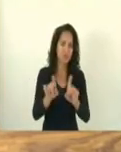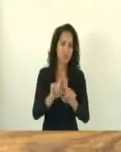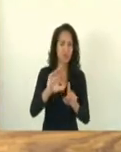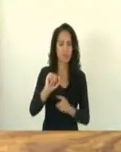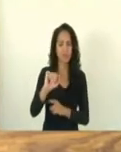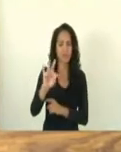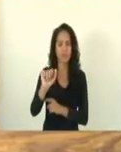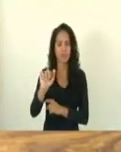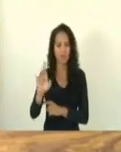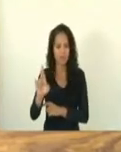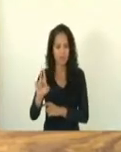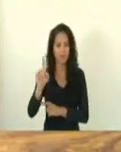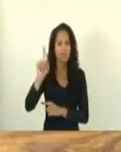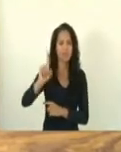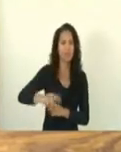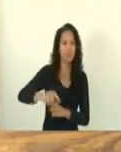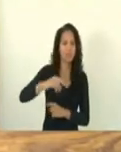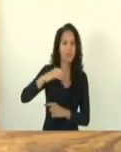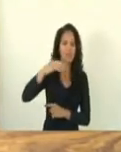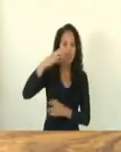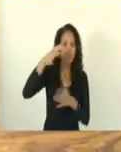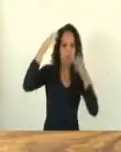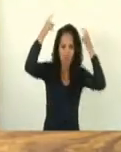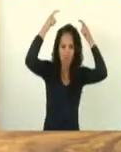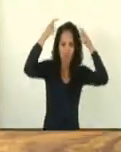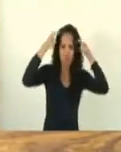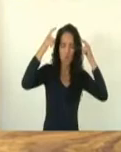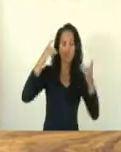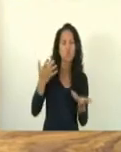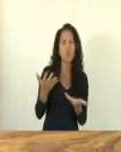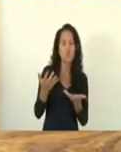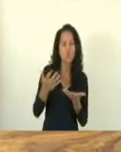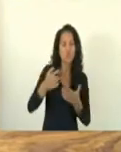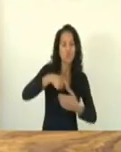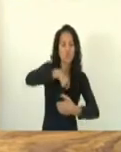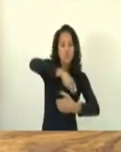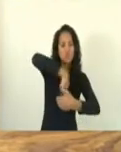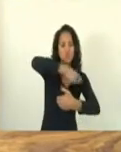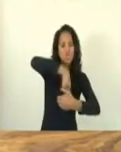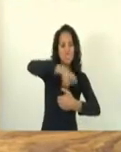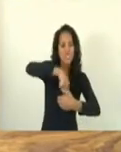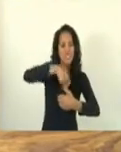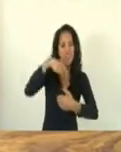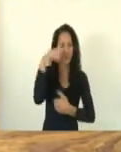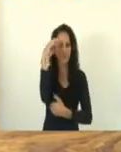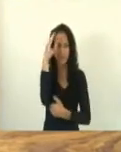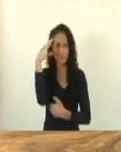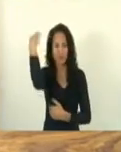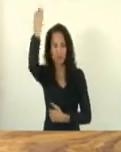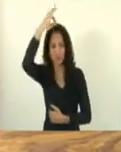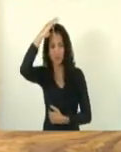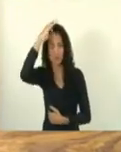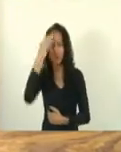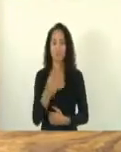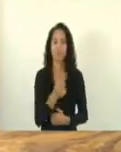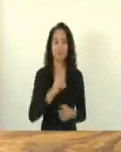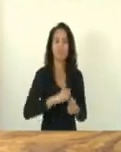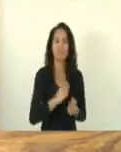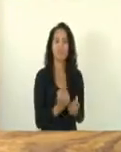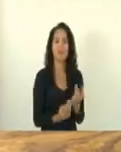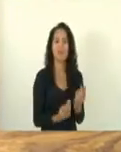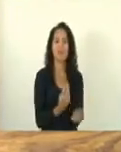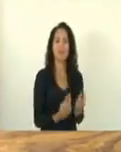Catar, é o chefe de cozinha, Vitor Ferri, que vai levar a nossa moqueca capixaba para ser degustada além